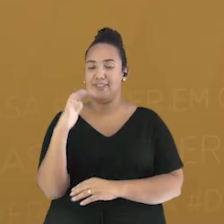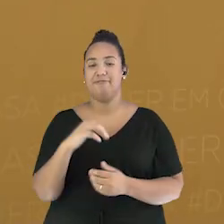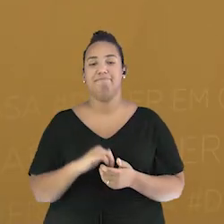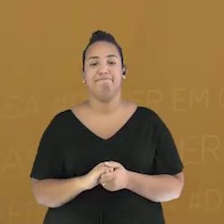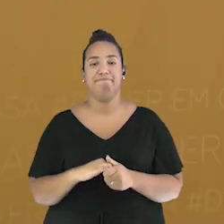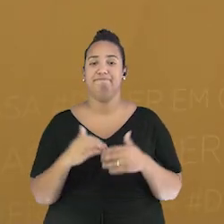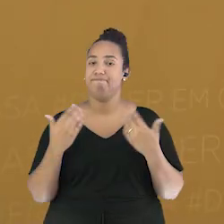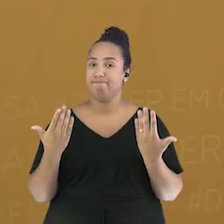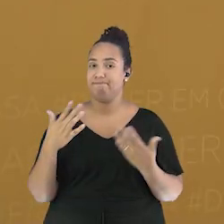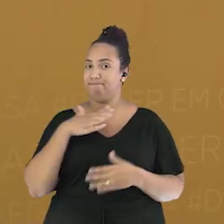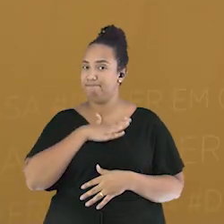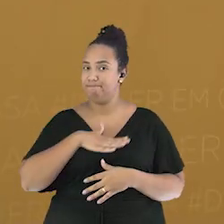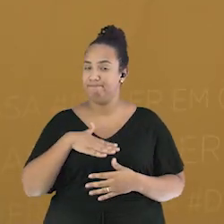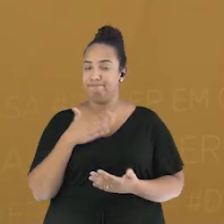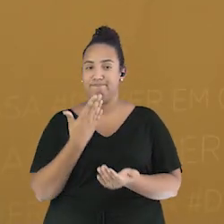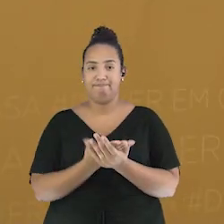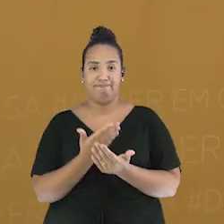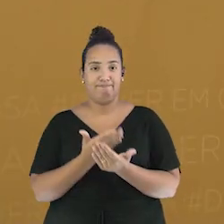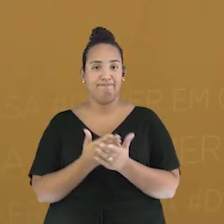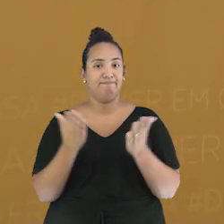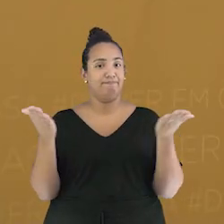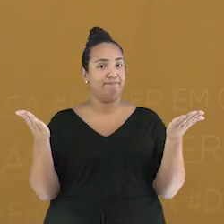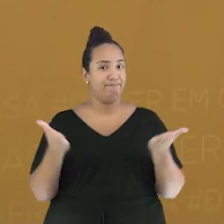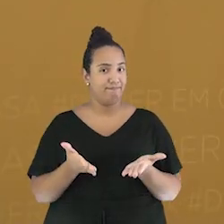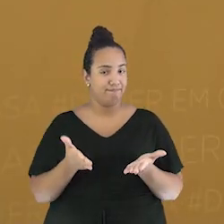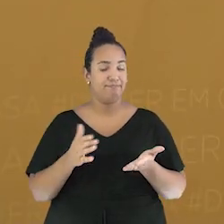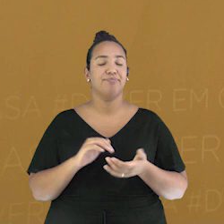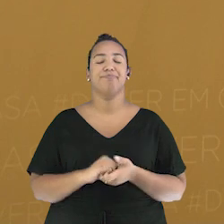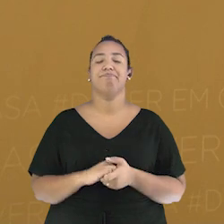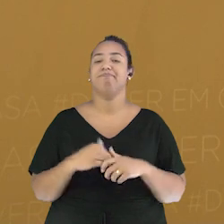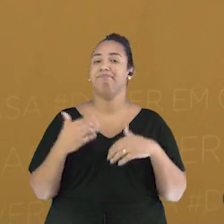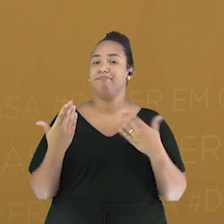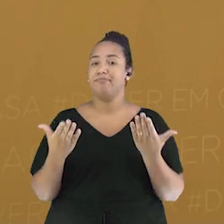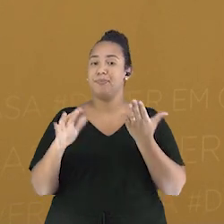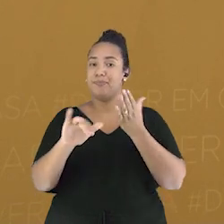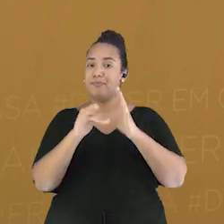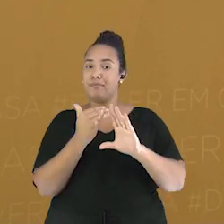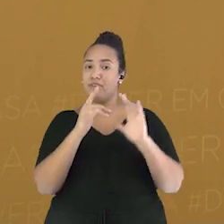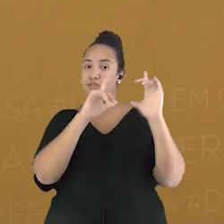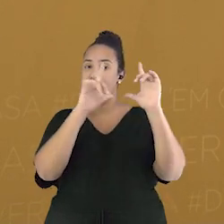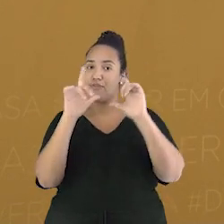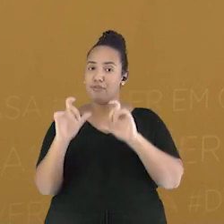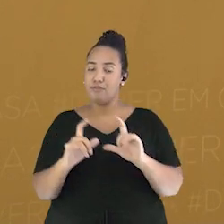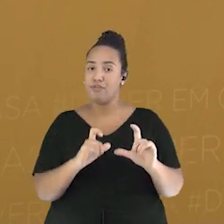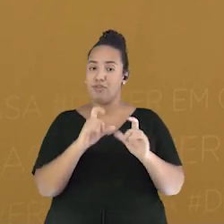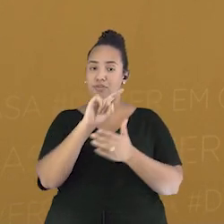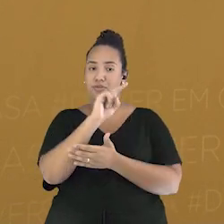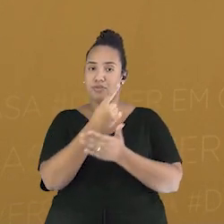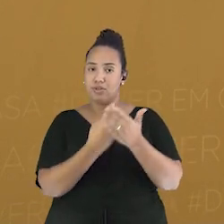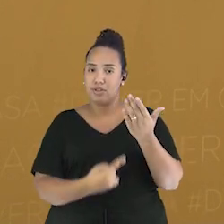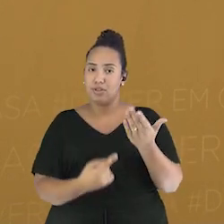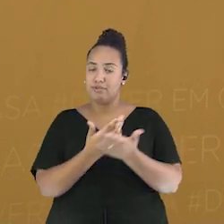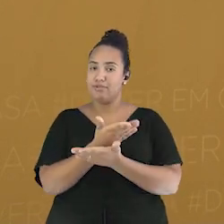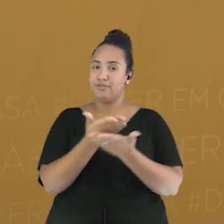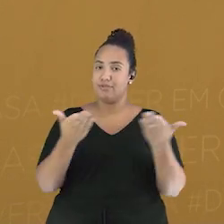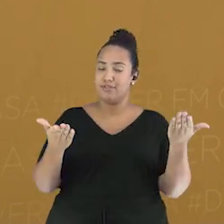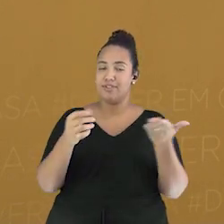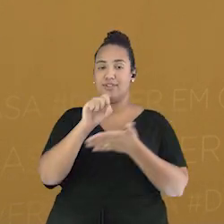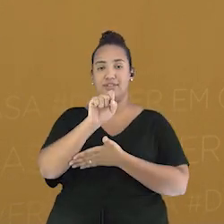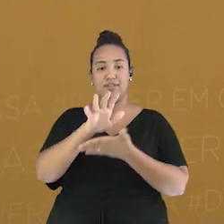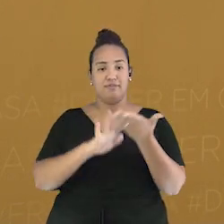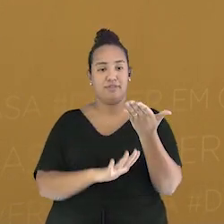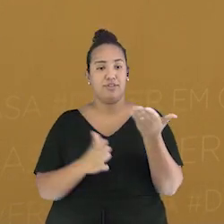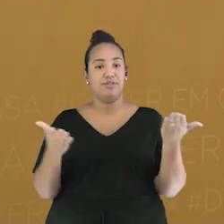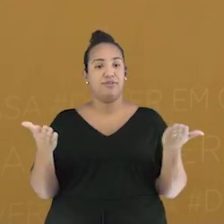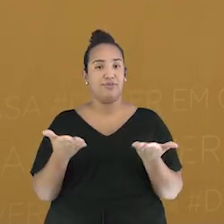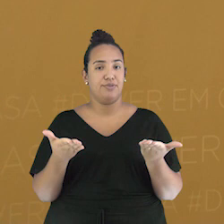aí, curtiram a aula de hoje? Se sim, envie para a gente uma foto bem legal do seu caderno, dessa sua